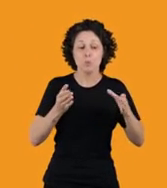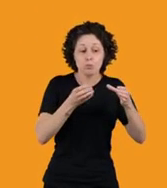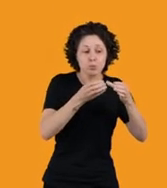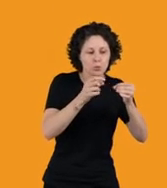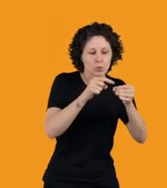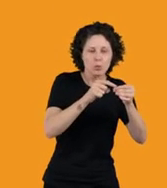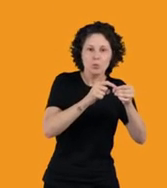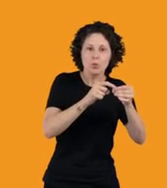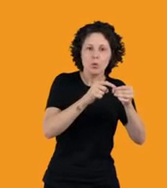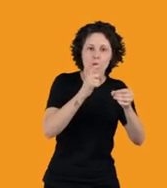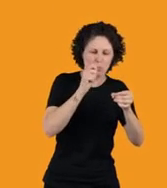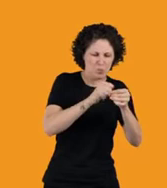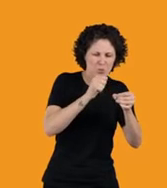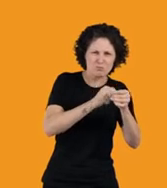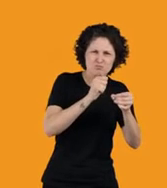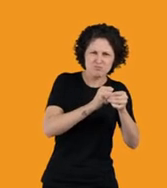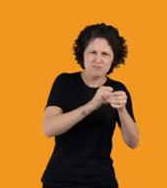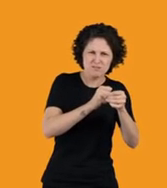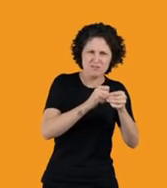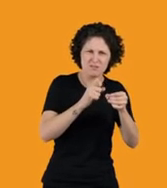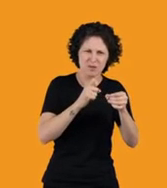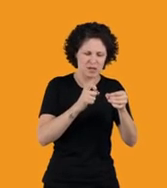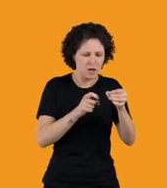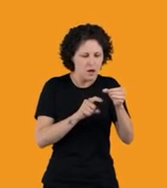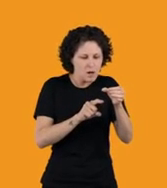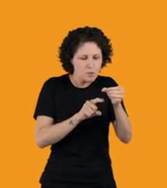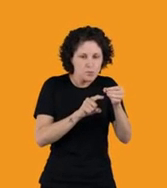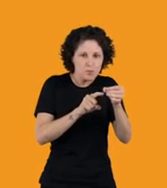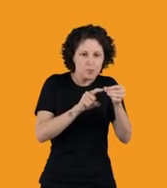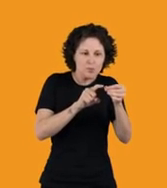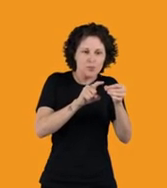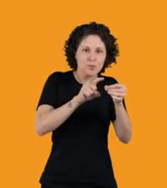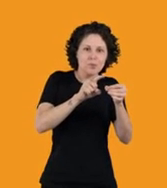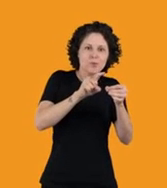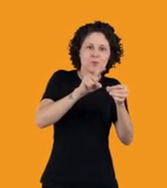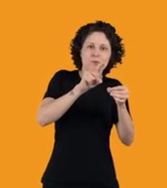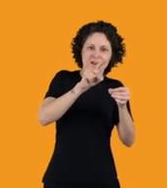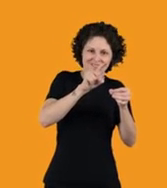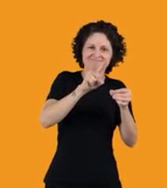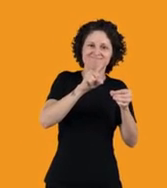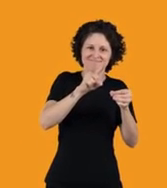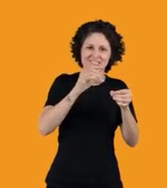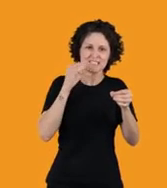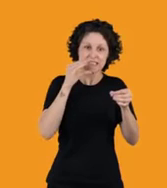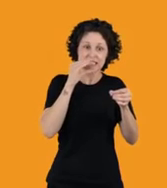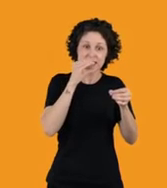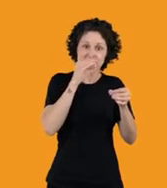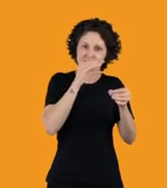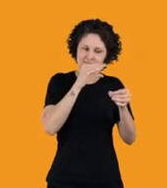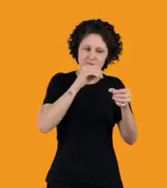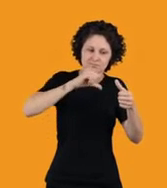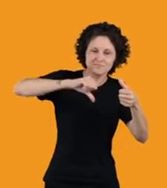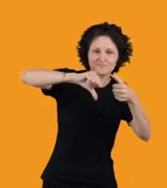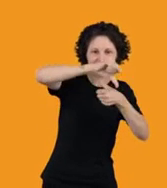do quindim, e sim porque o ovo endurece ao cozinhar. Com o aumento da temperatura, as proteínas presentes na